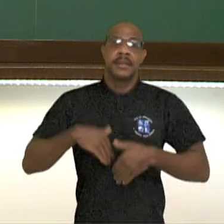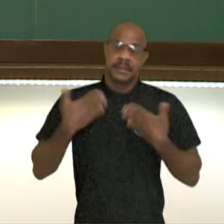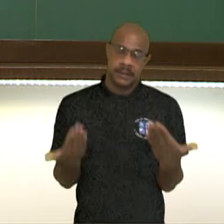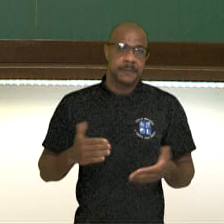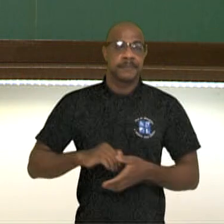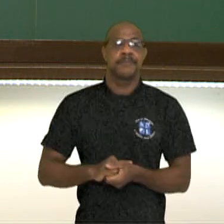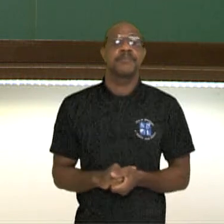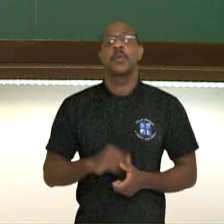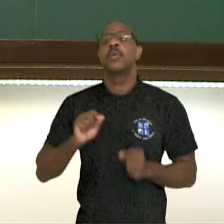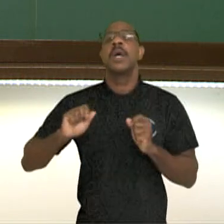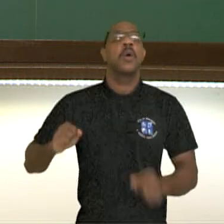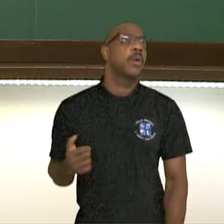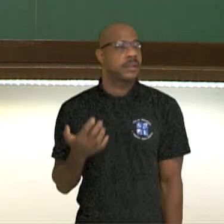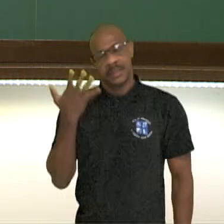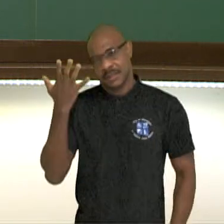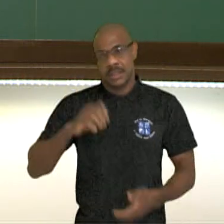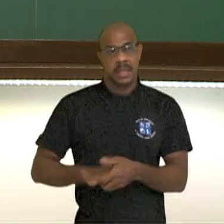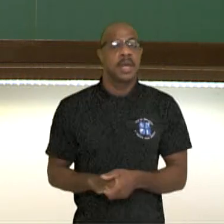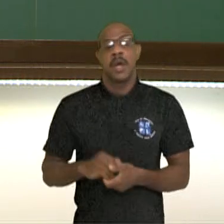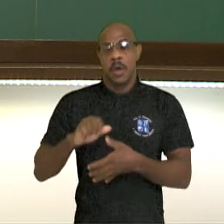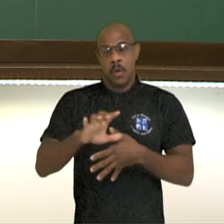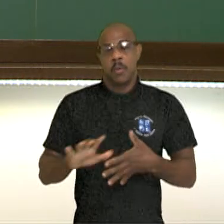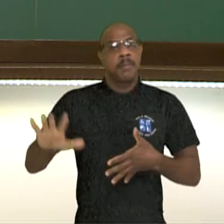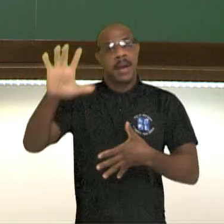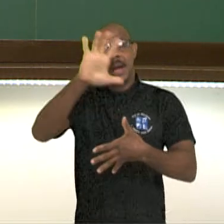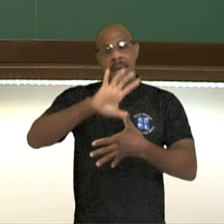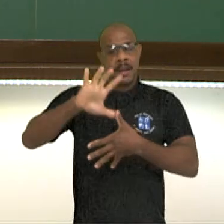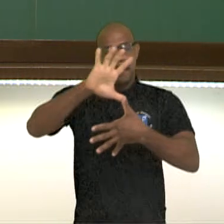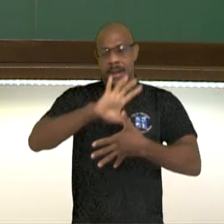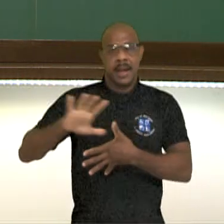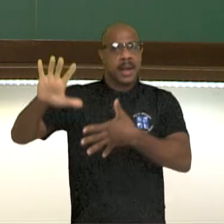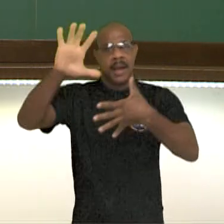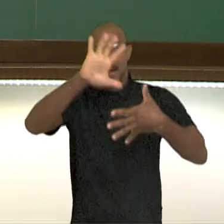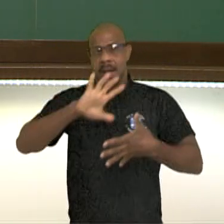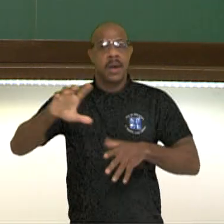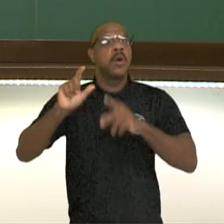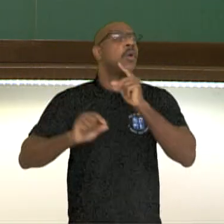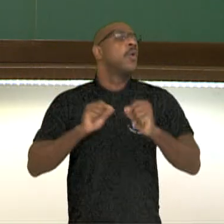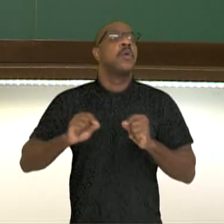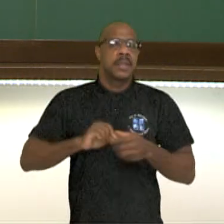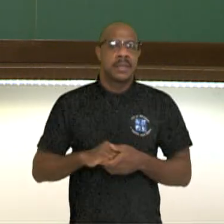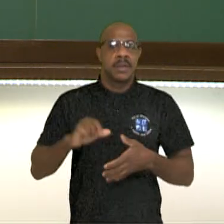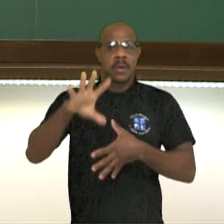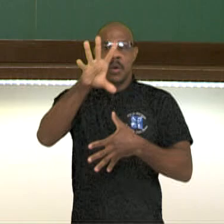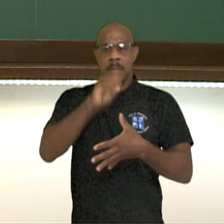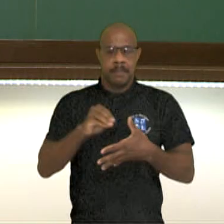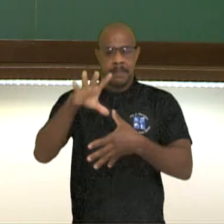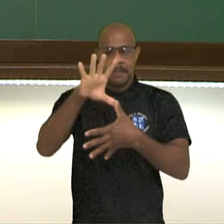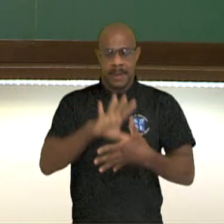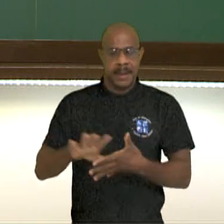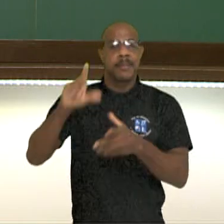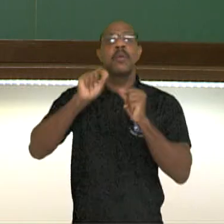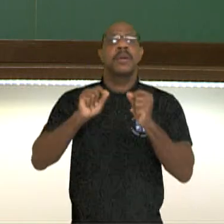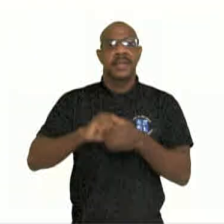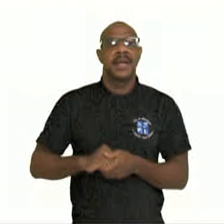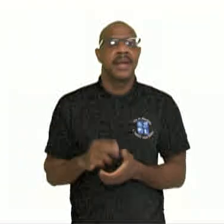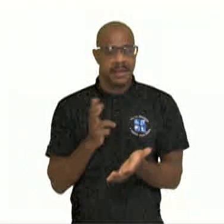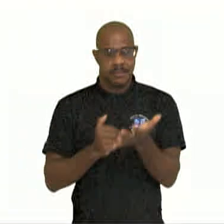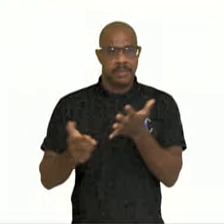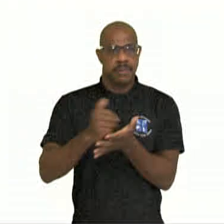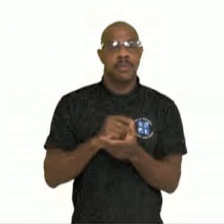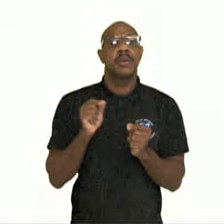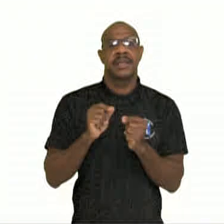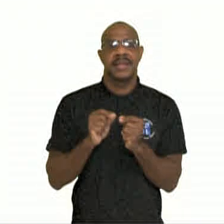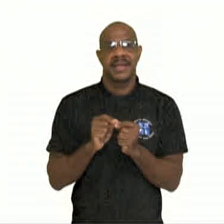que aconteceu? Esses mapas acabaram resultando em obras de arte, conforme você pode ver do lado